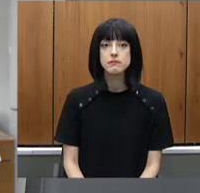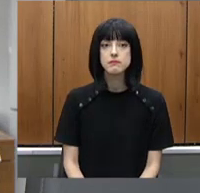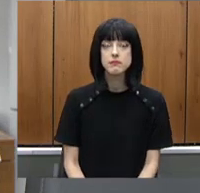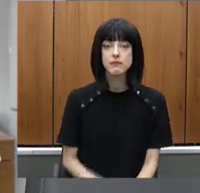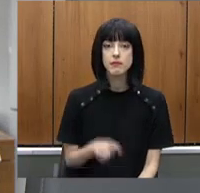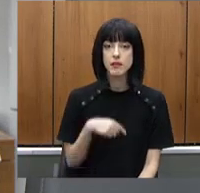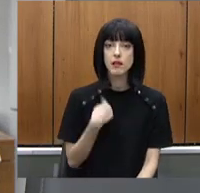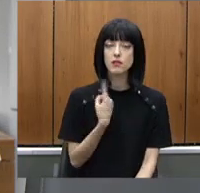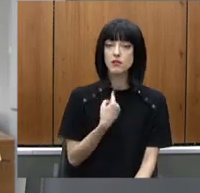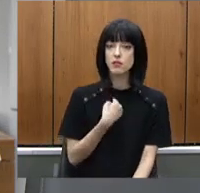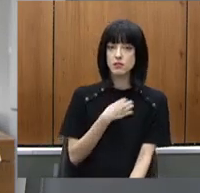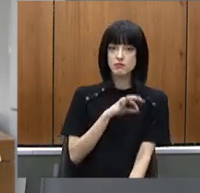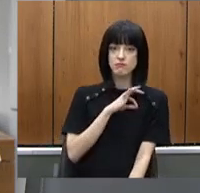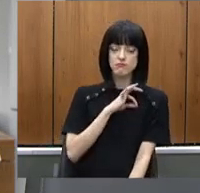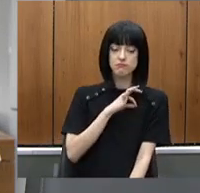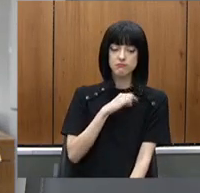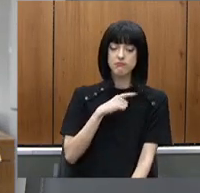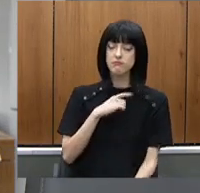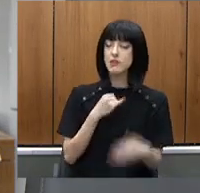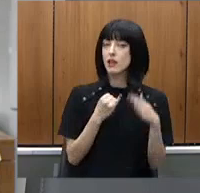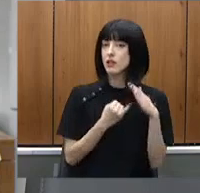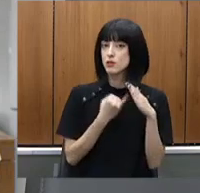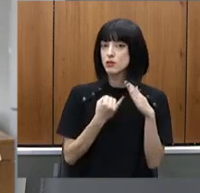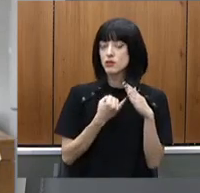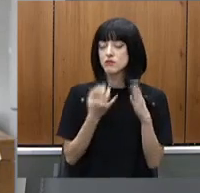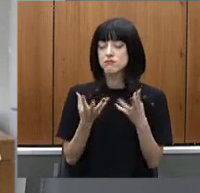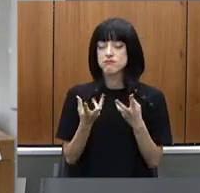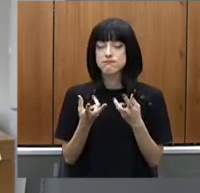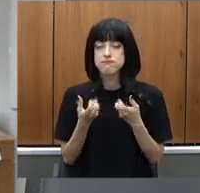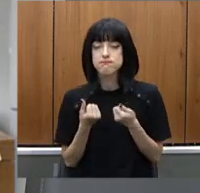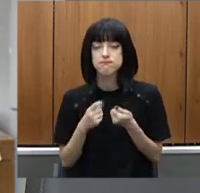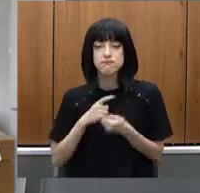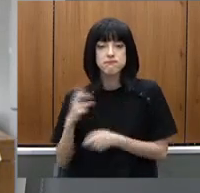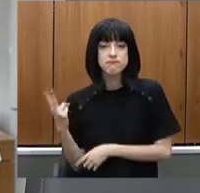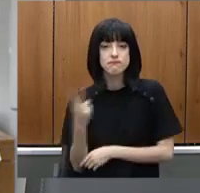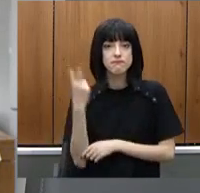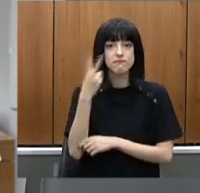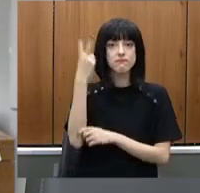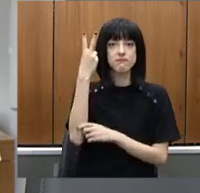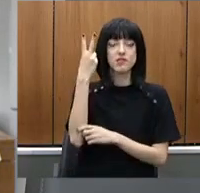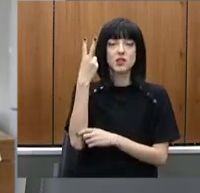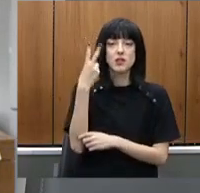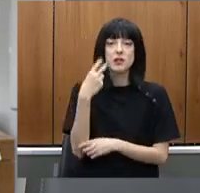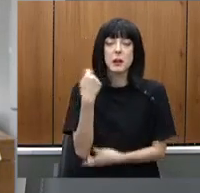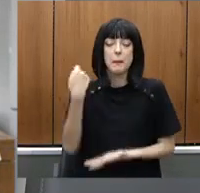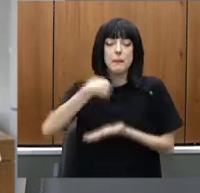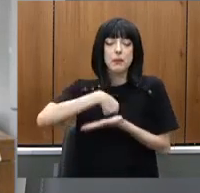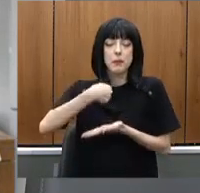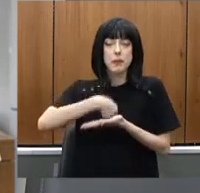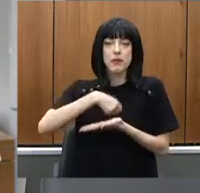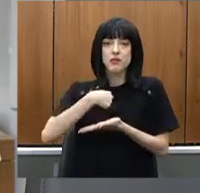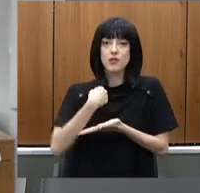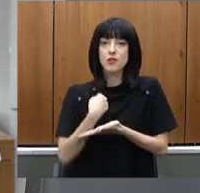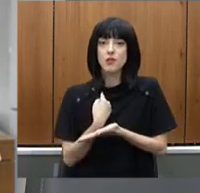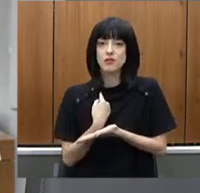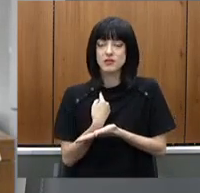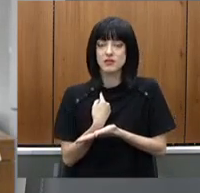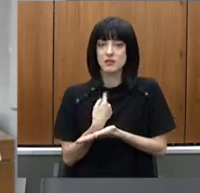nossa requer de nós o melhor de nós mesmos né e